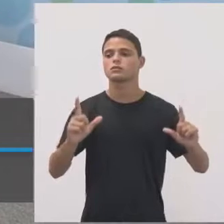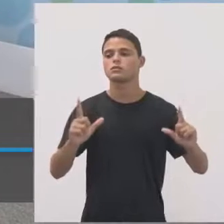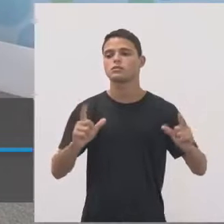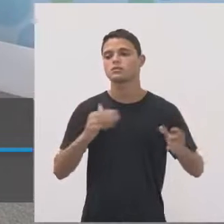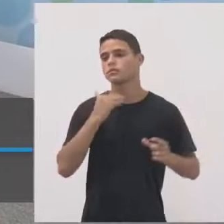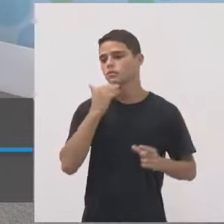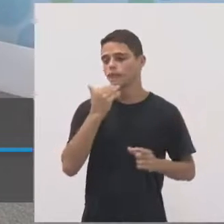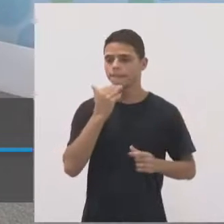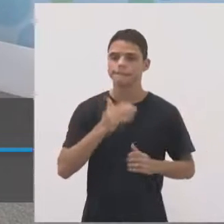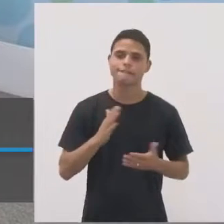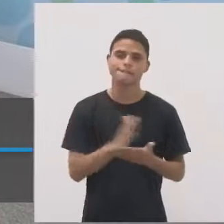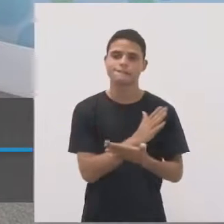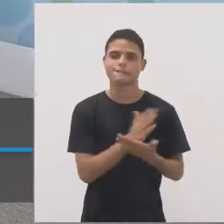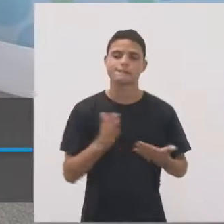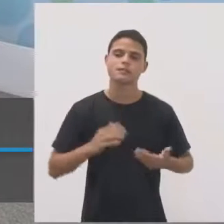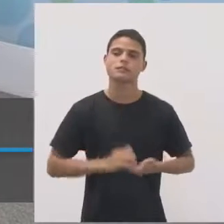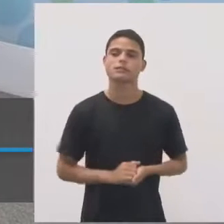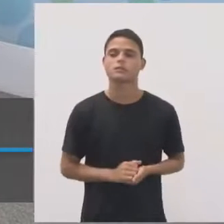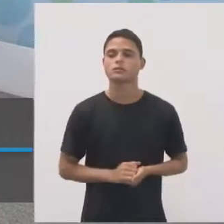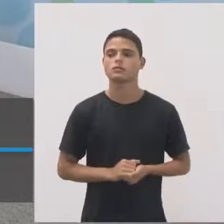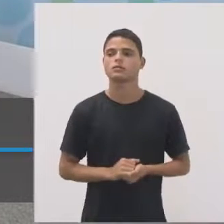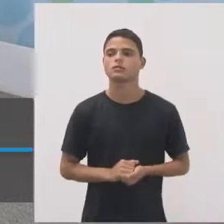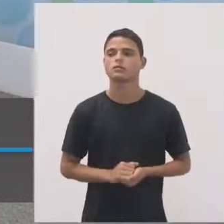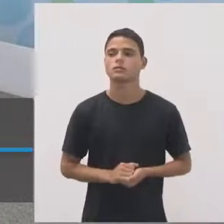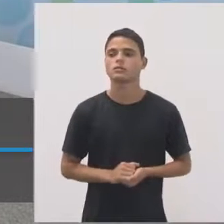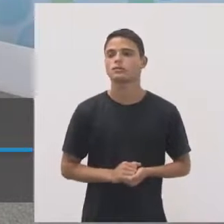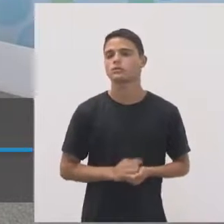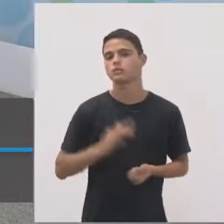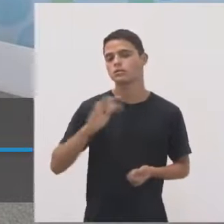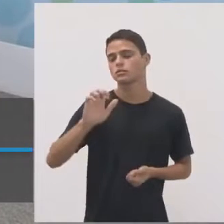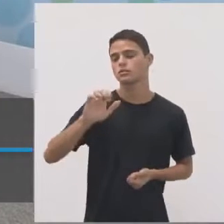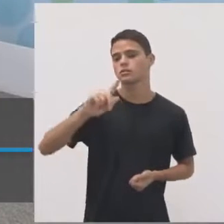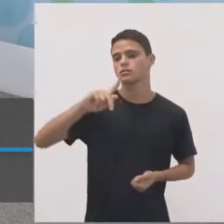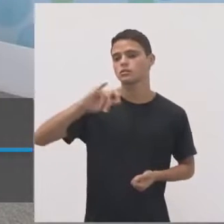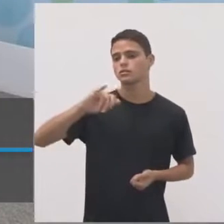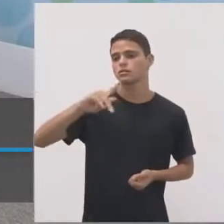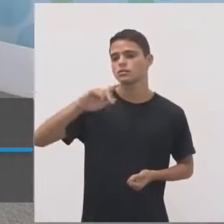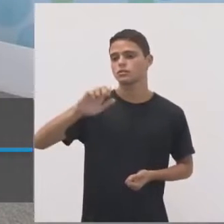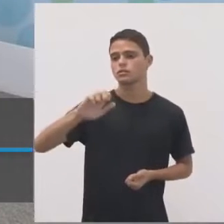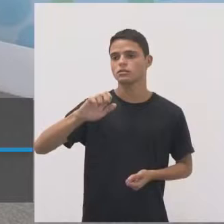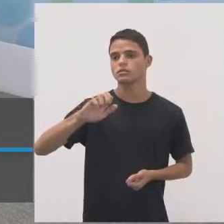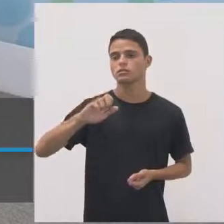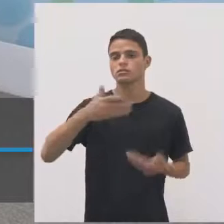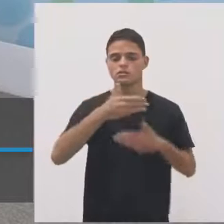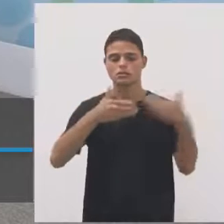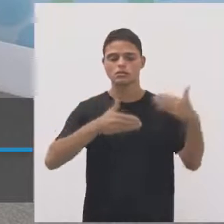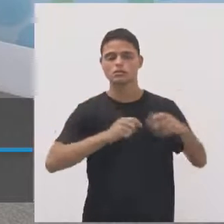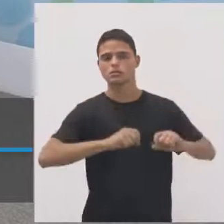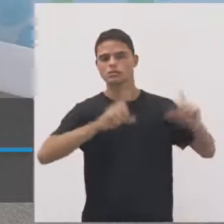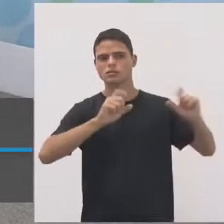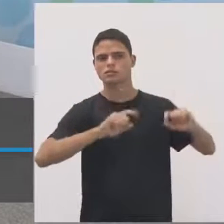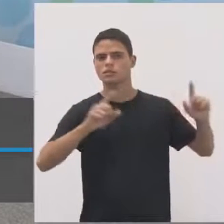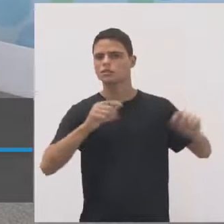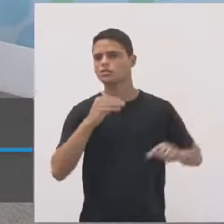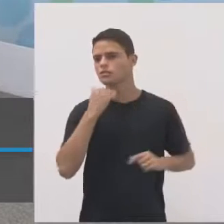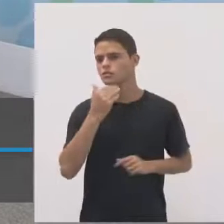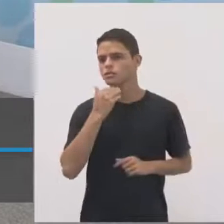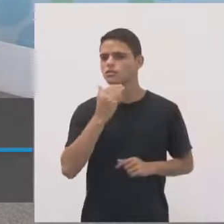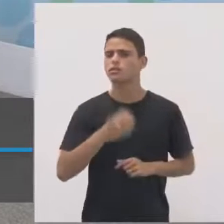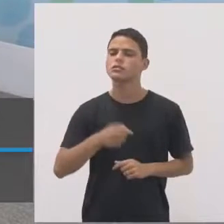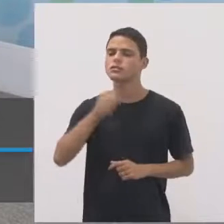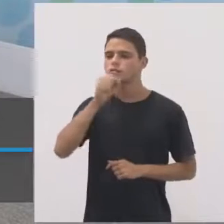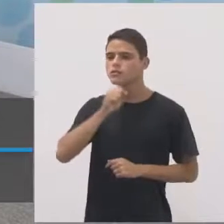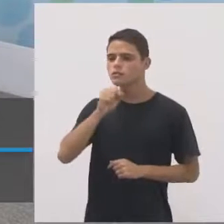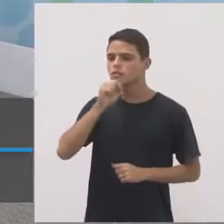vê, às vezes, alguns casos acontecendo. Felipe, no meu Excel não está funcionando, meu PowerPoint não está funcionando. Aí vai ver o sistema operacional tá